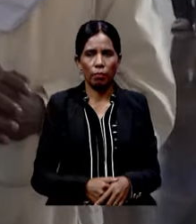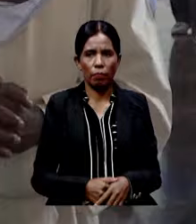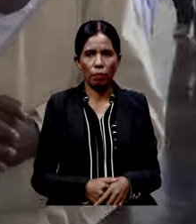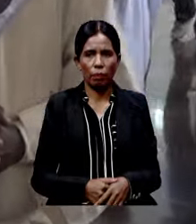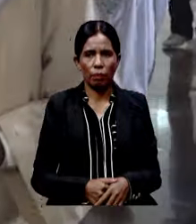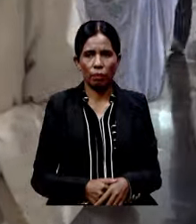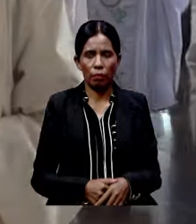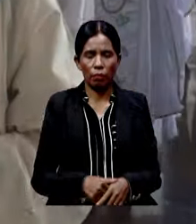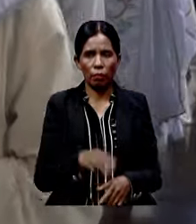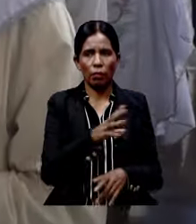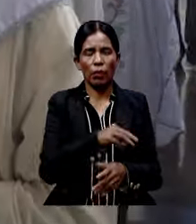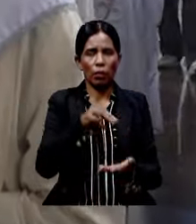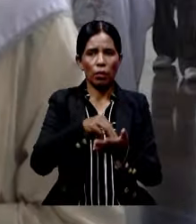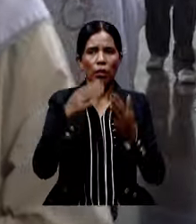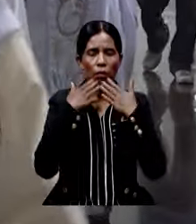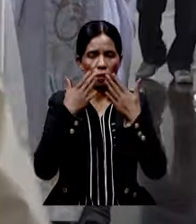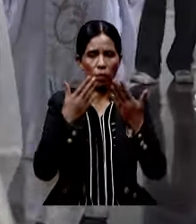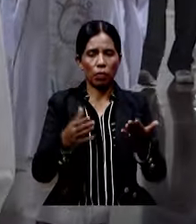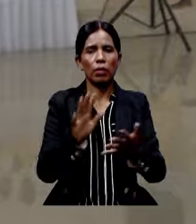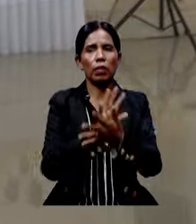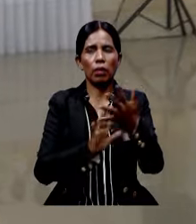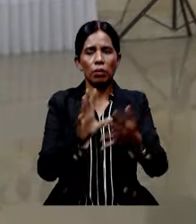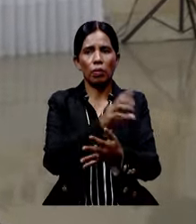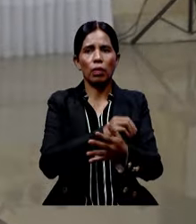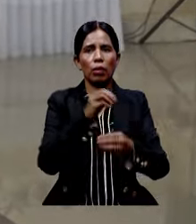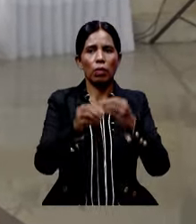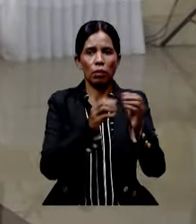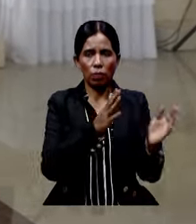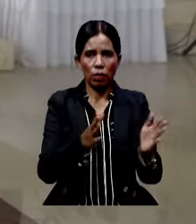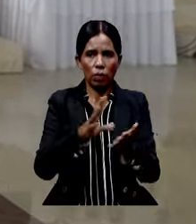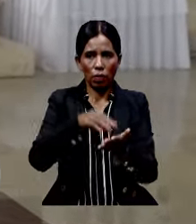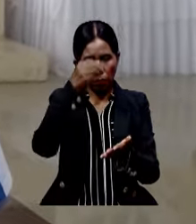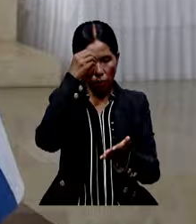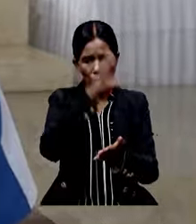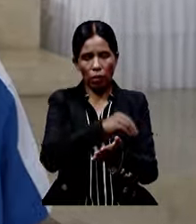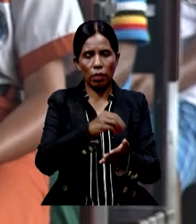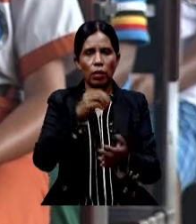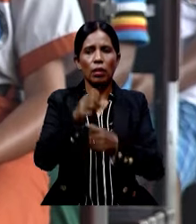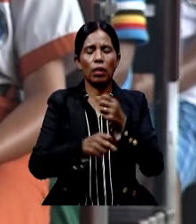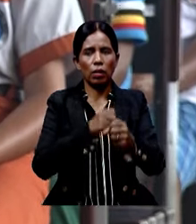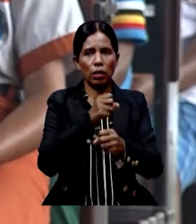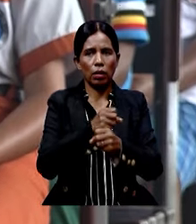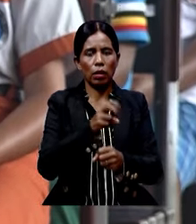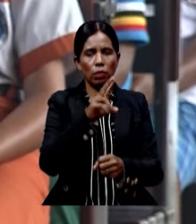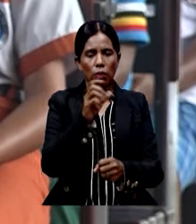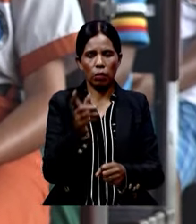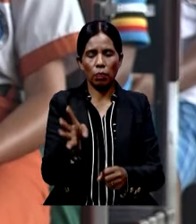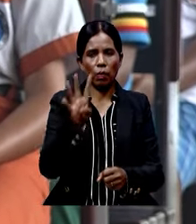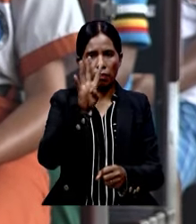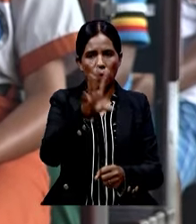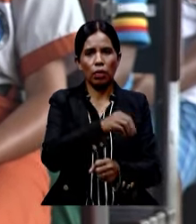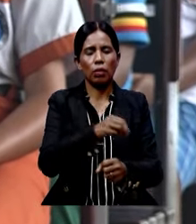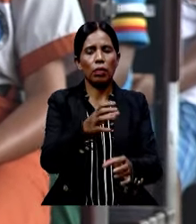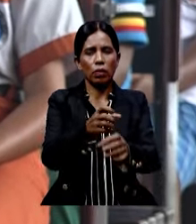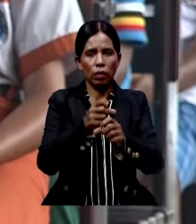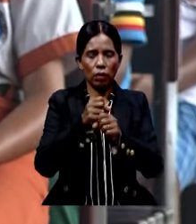Iha nia homilia misa agradecimento ba cerimônia abertura konaba processo aprendizagem anuletivo tina rihun rua ronulu resinhat no simu